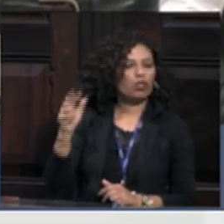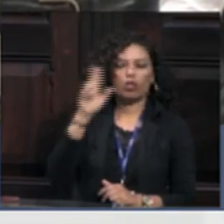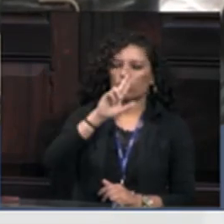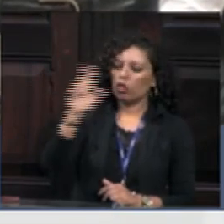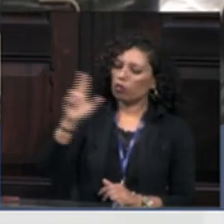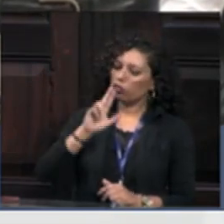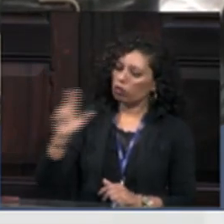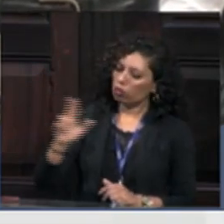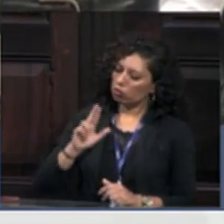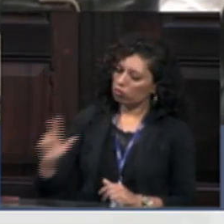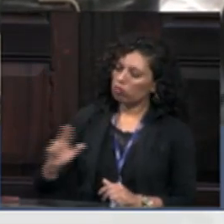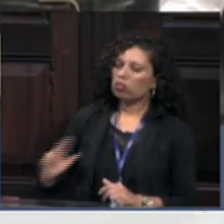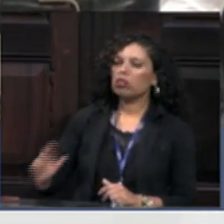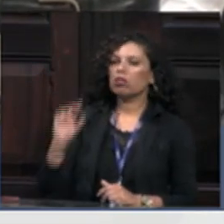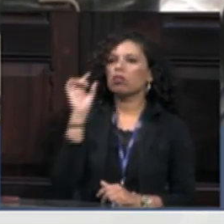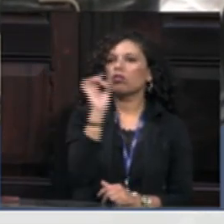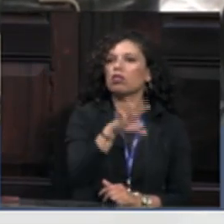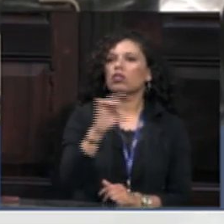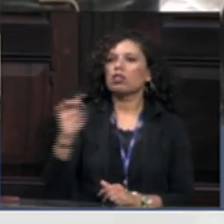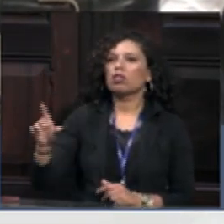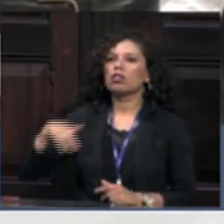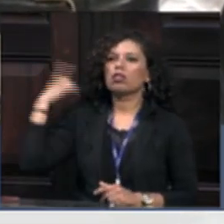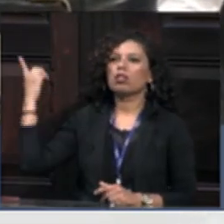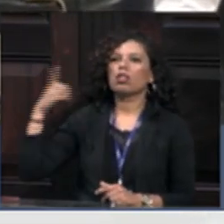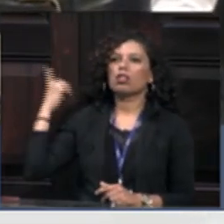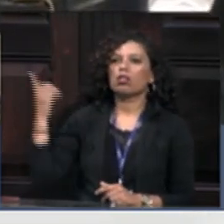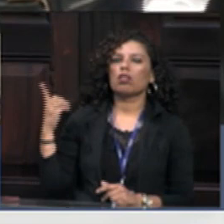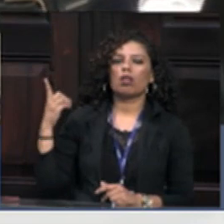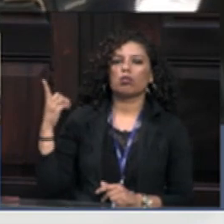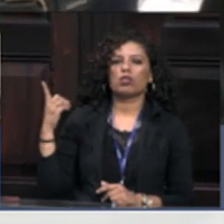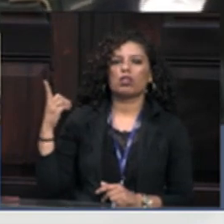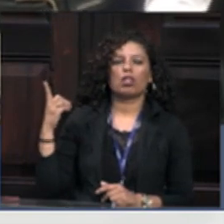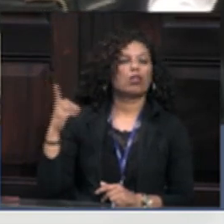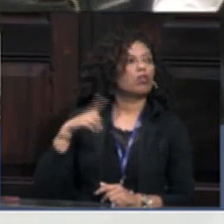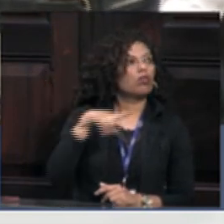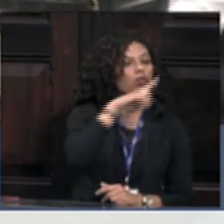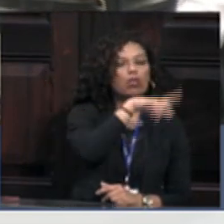Augusto, Rafael Pisciani, Renato Cozzolino, Tia Ju,